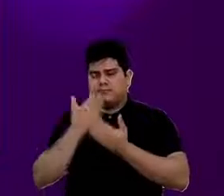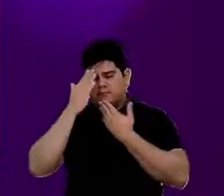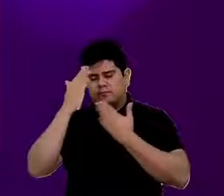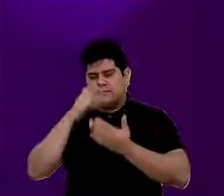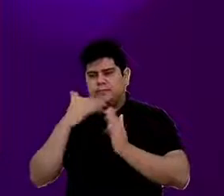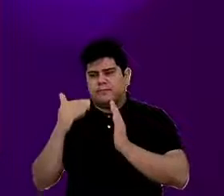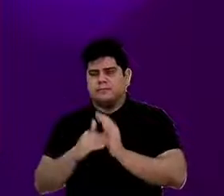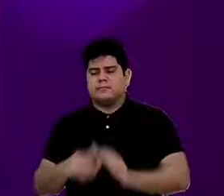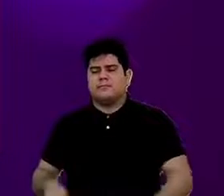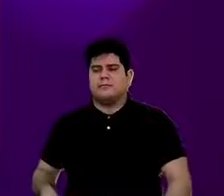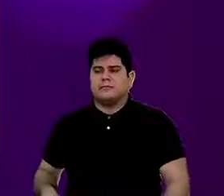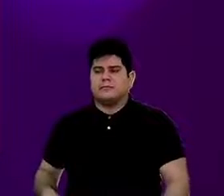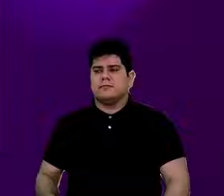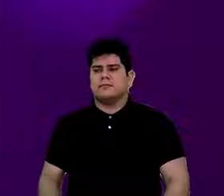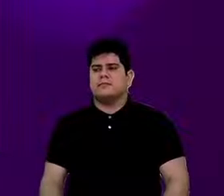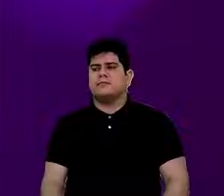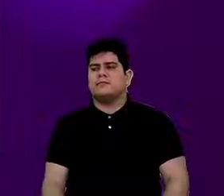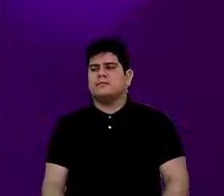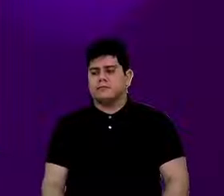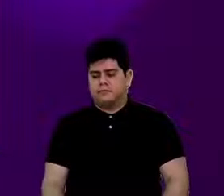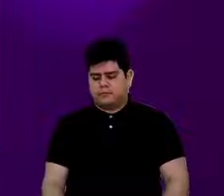todos.